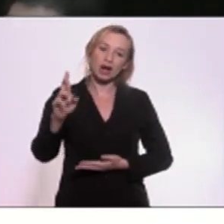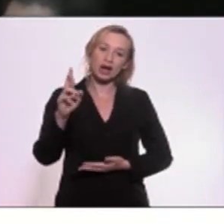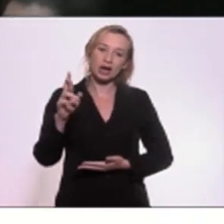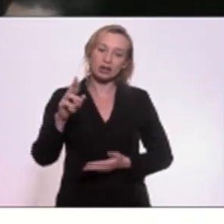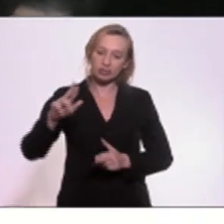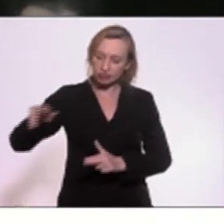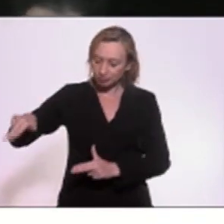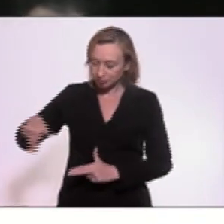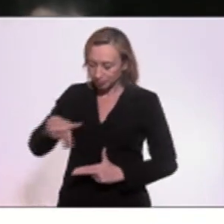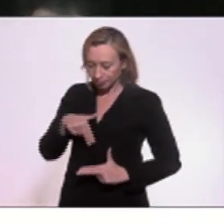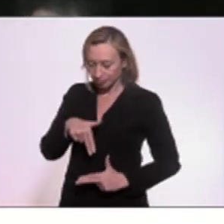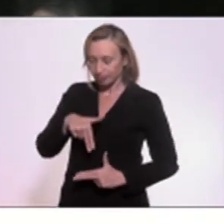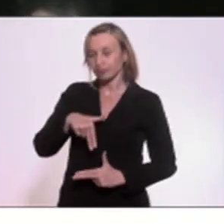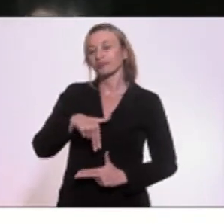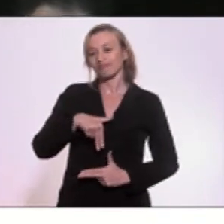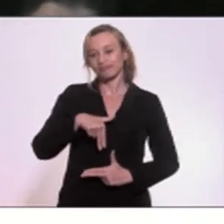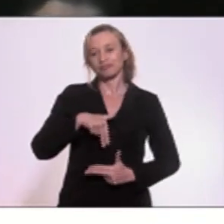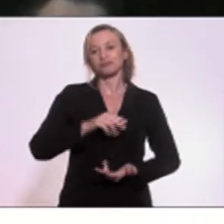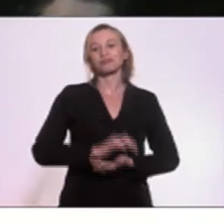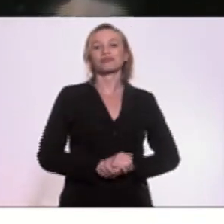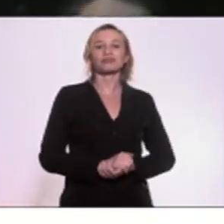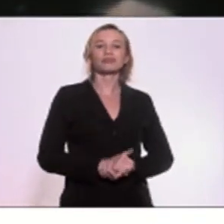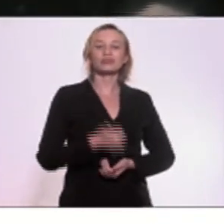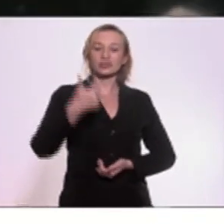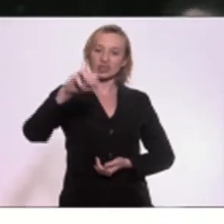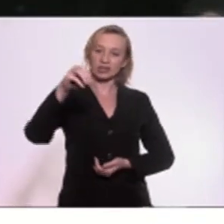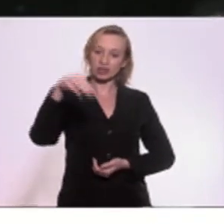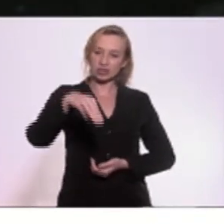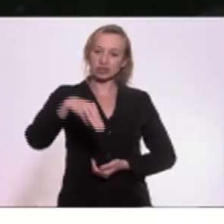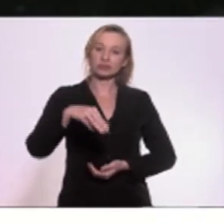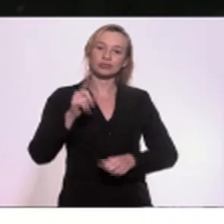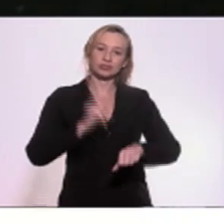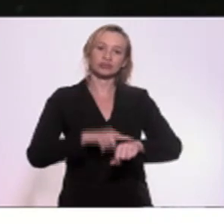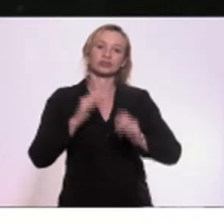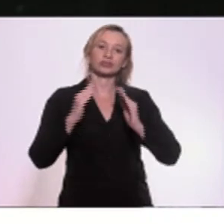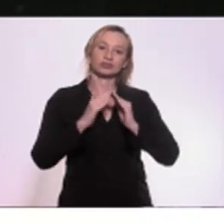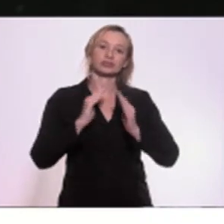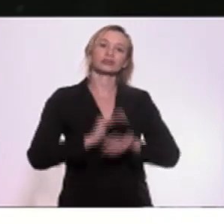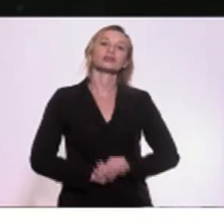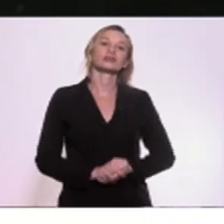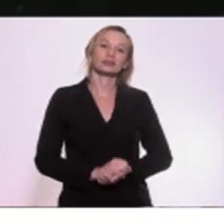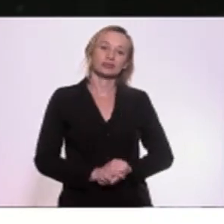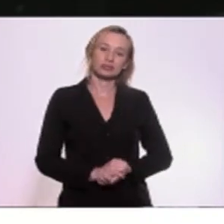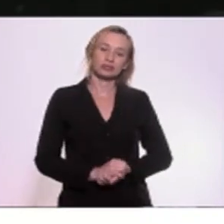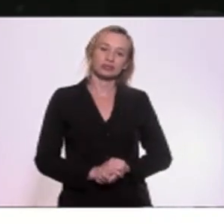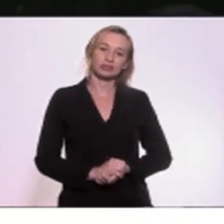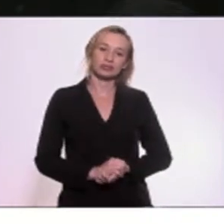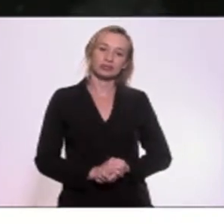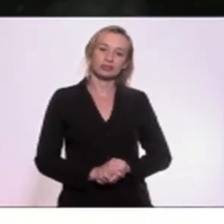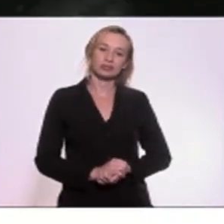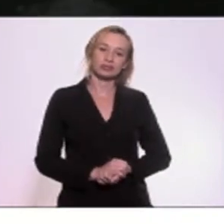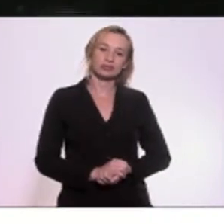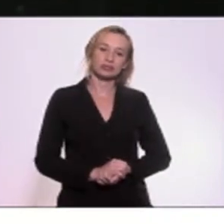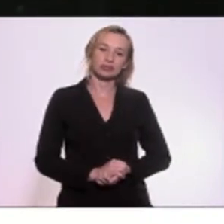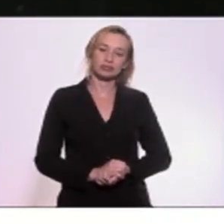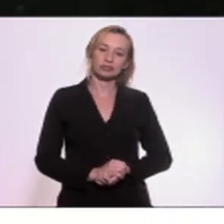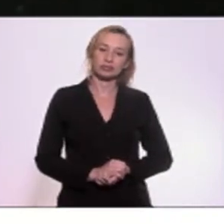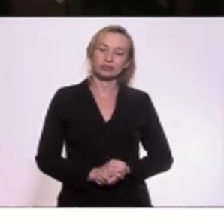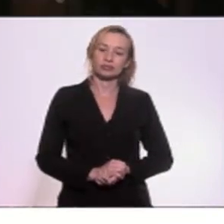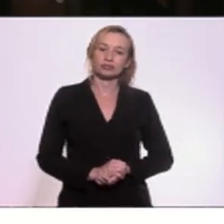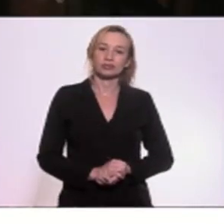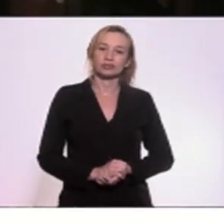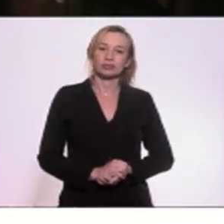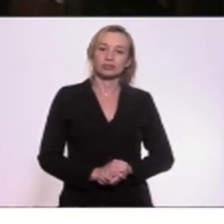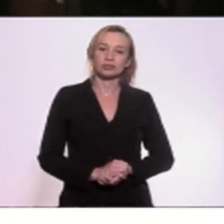a fazer uso da tribuna. O senhor dispõe de 10 minutos regimentais.